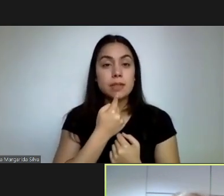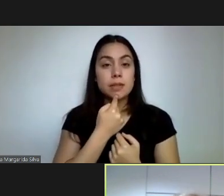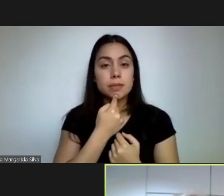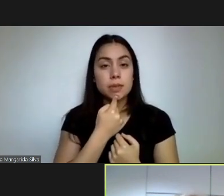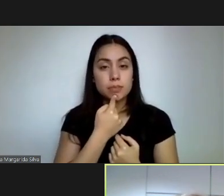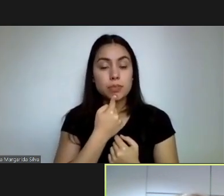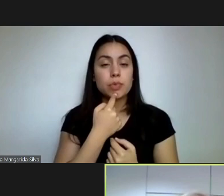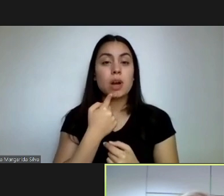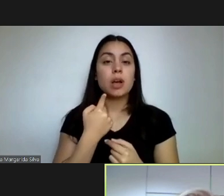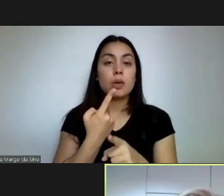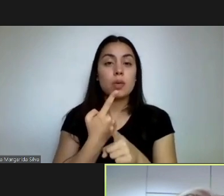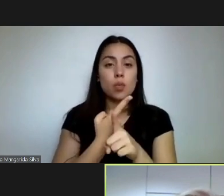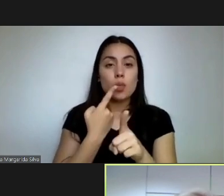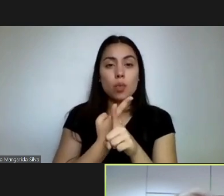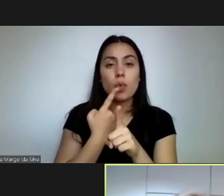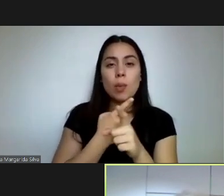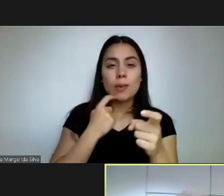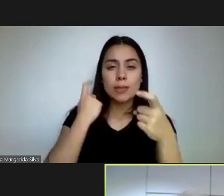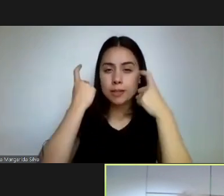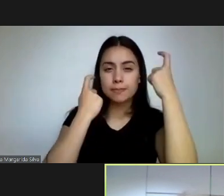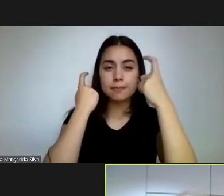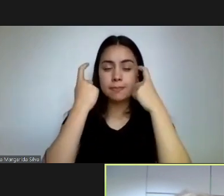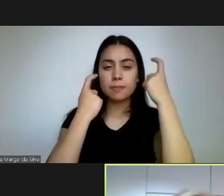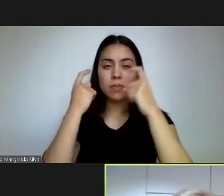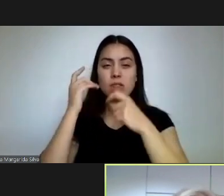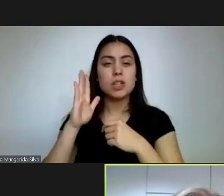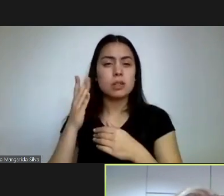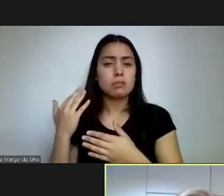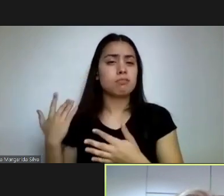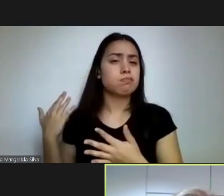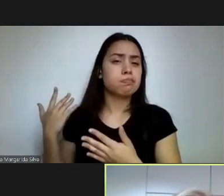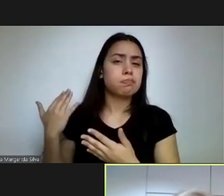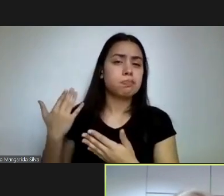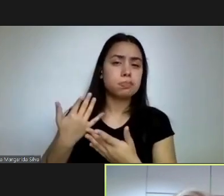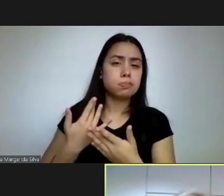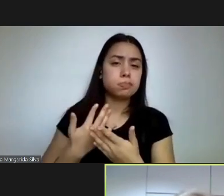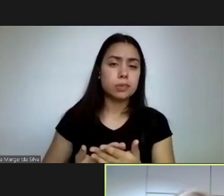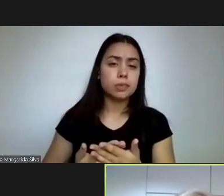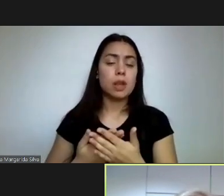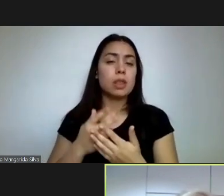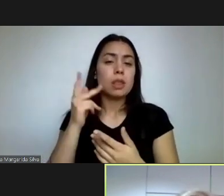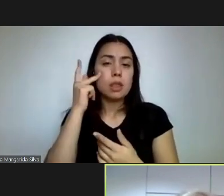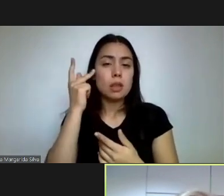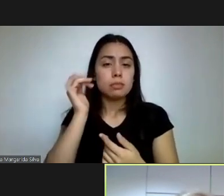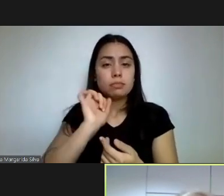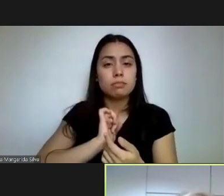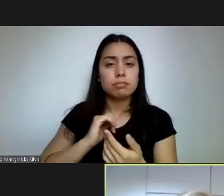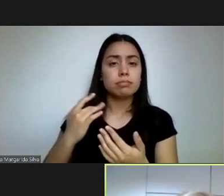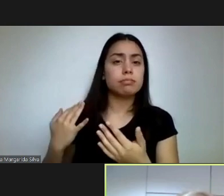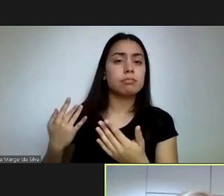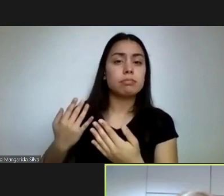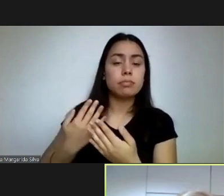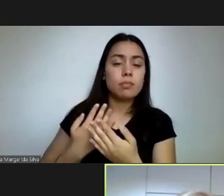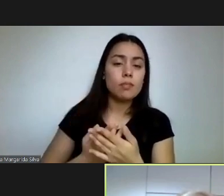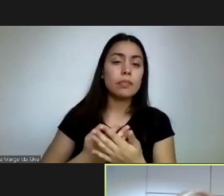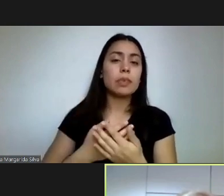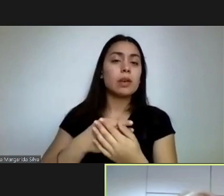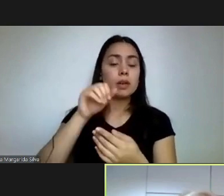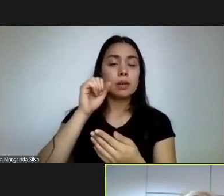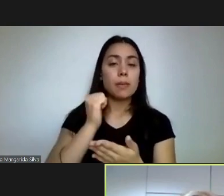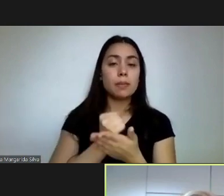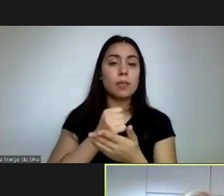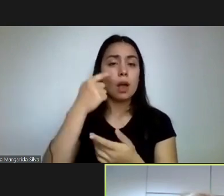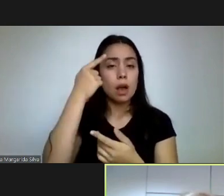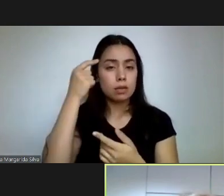e portanto obviamente enfim, vamos construindo o nosso mundo e a nossa cultura a partir